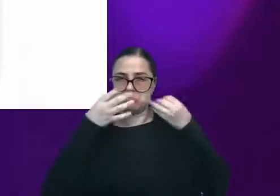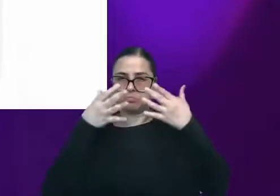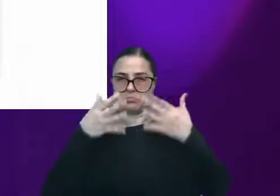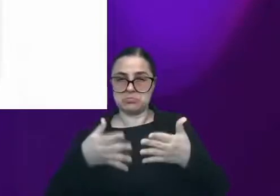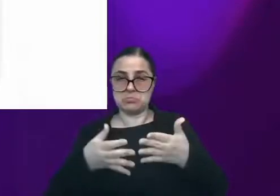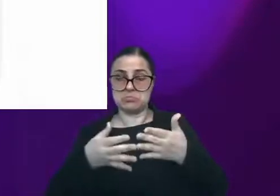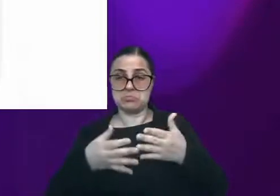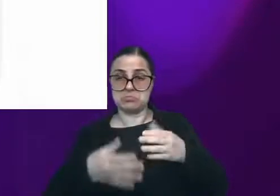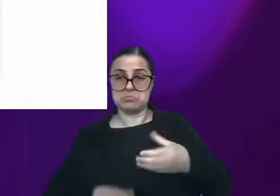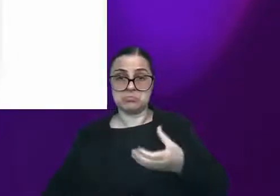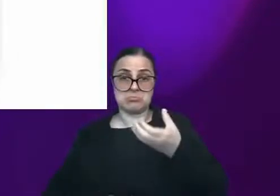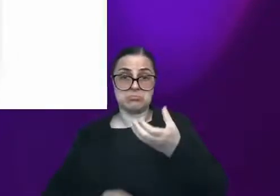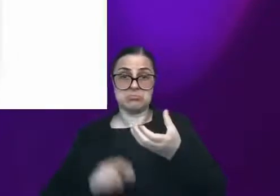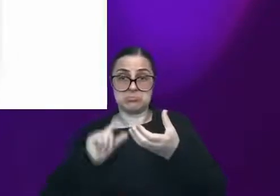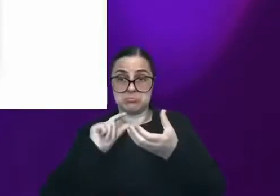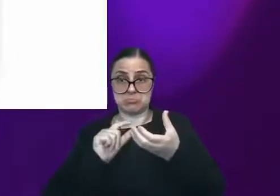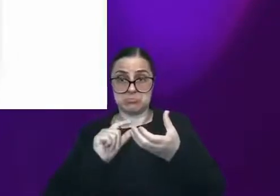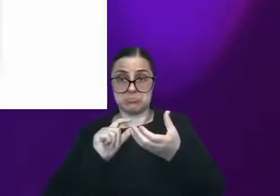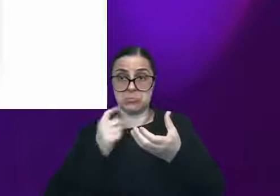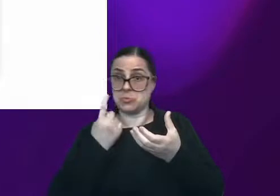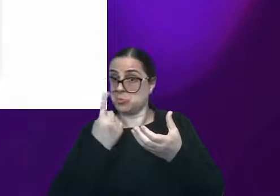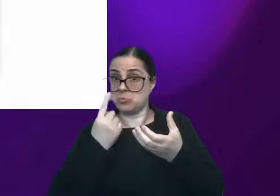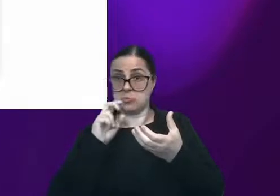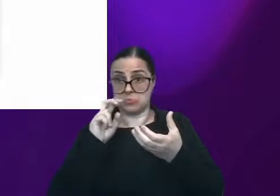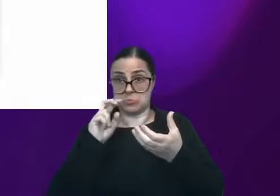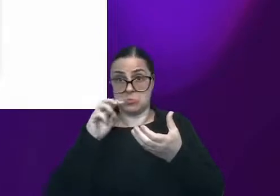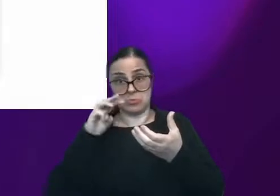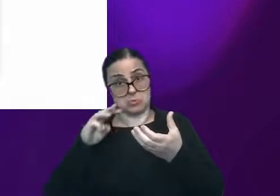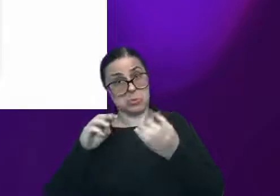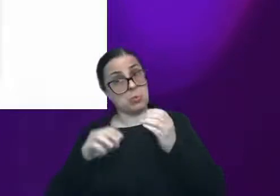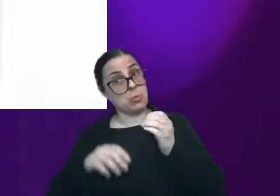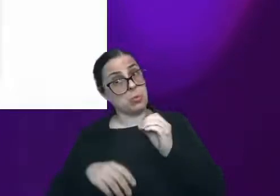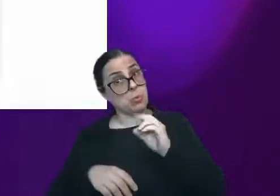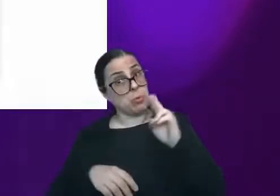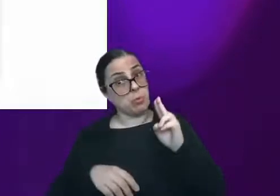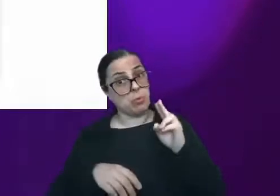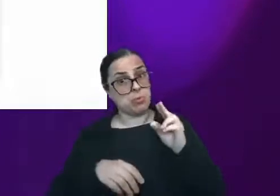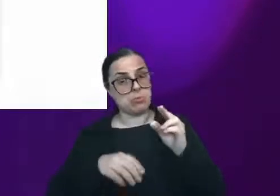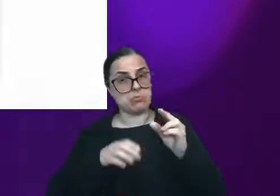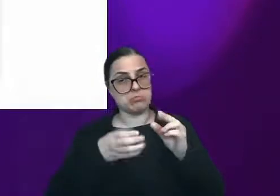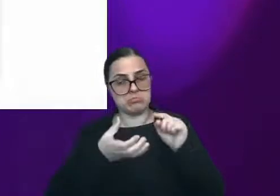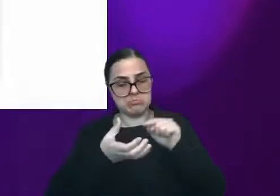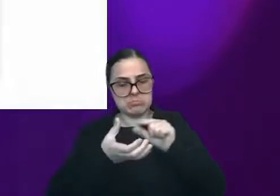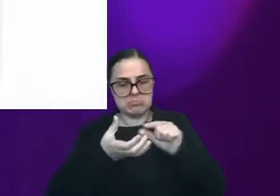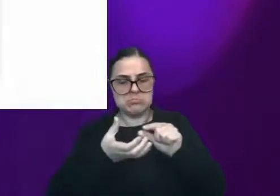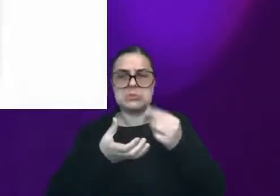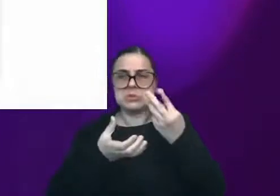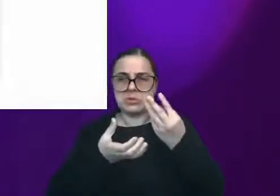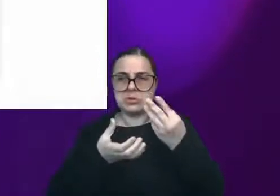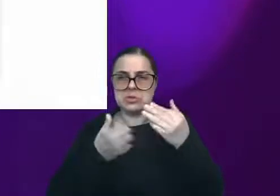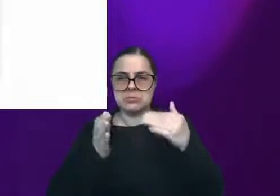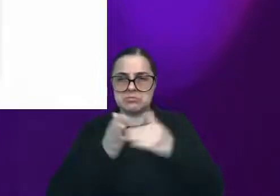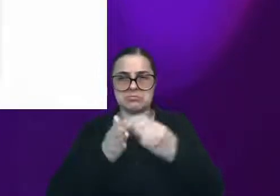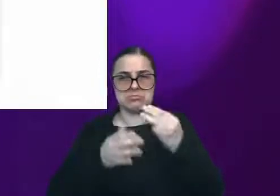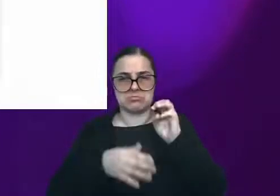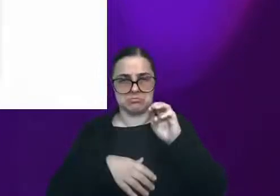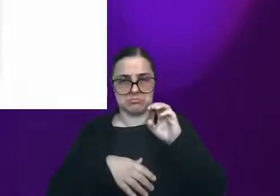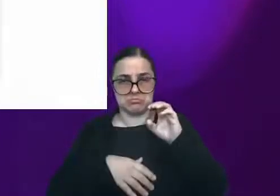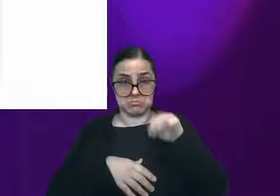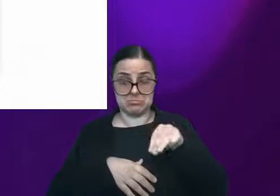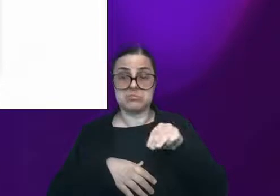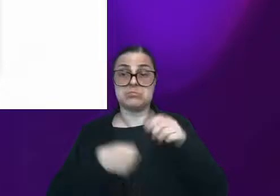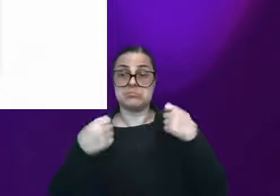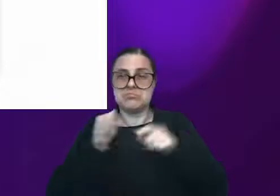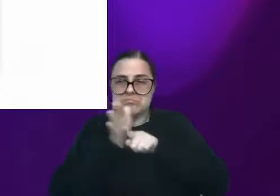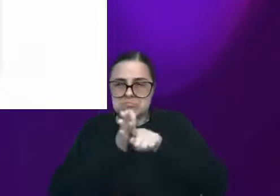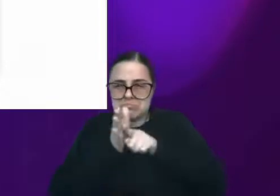3 nódulos de até 3 centímetros, e a gente tem que enxergar o paciente de uma maneira completa em relação à etiologia da